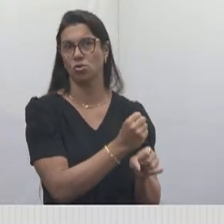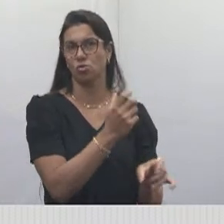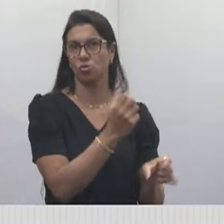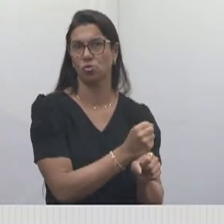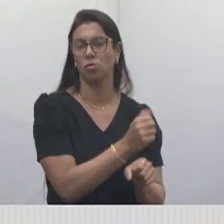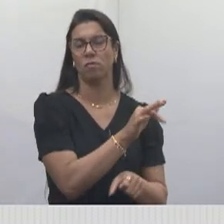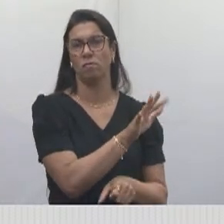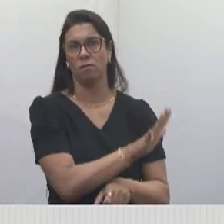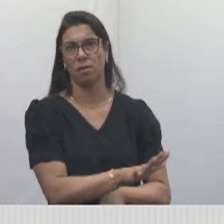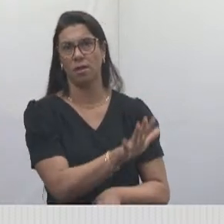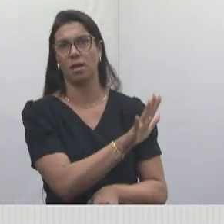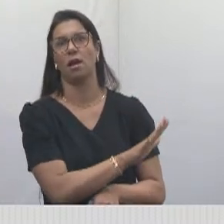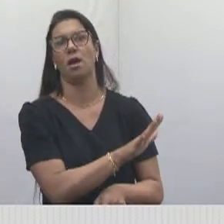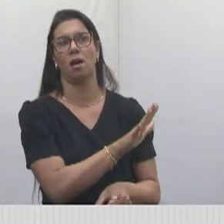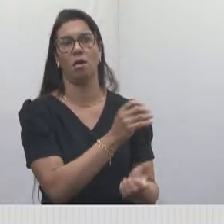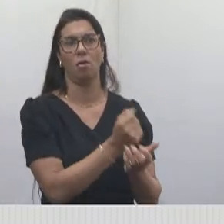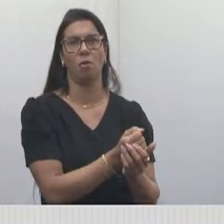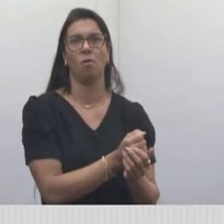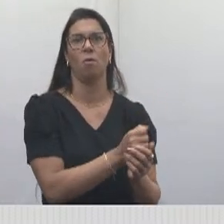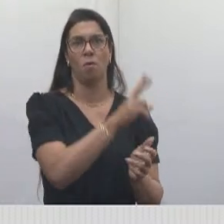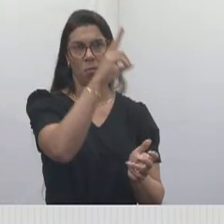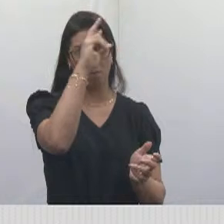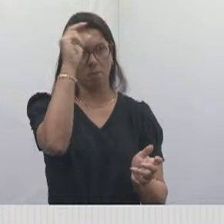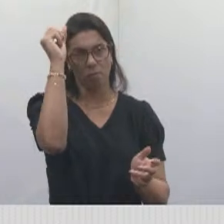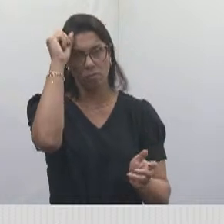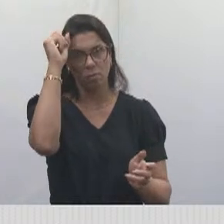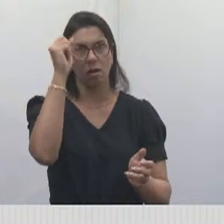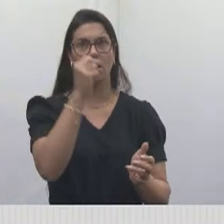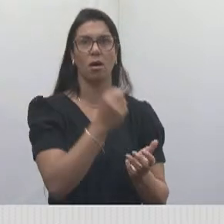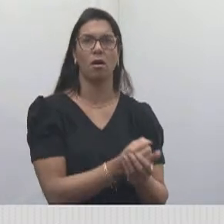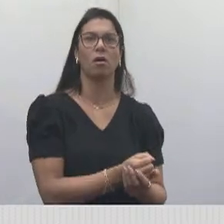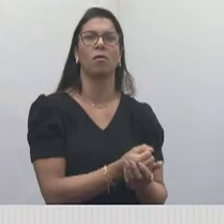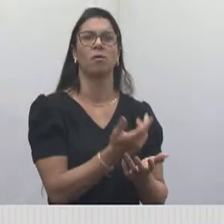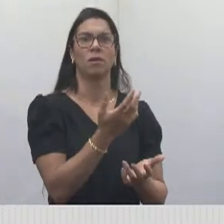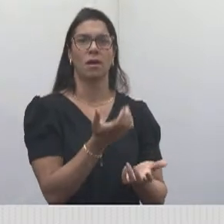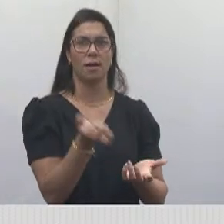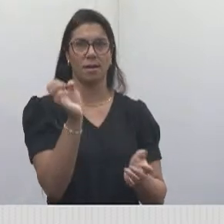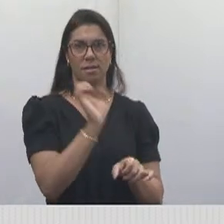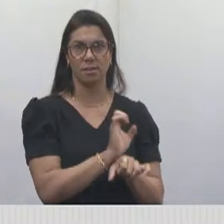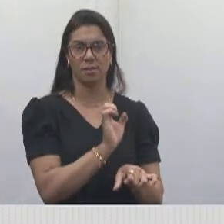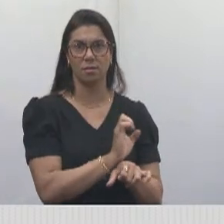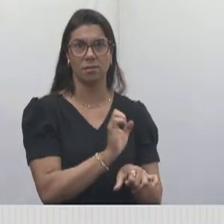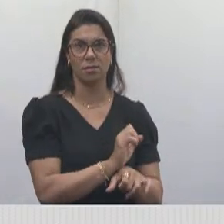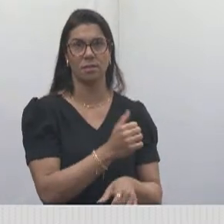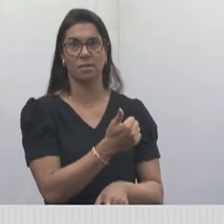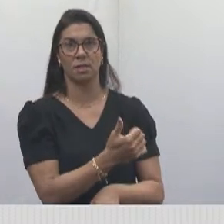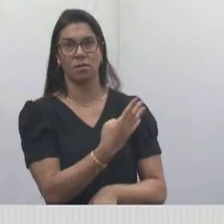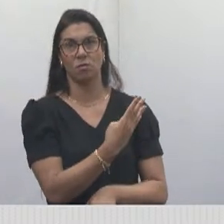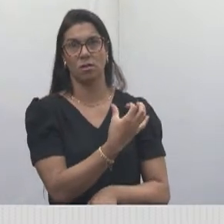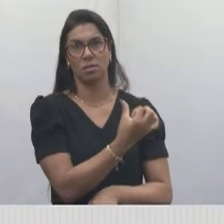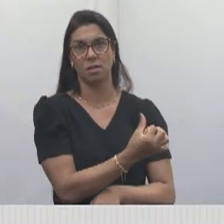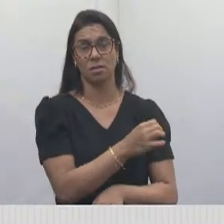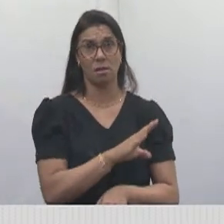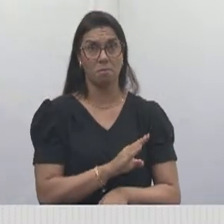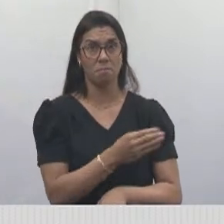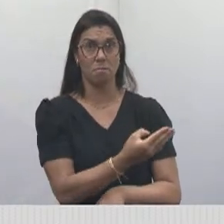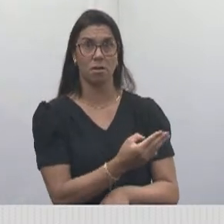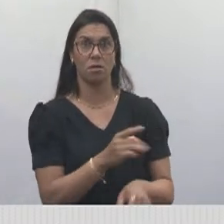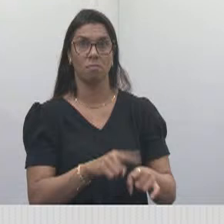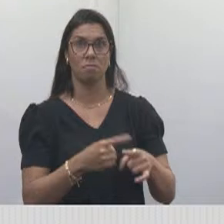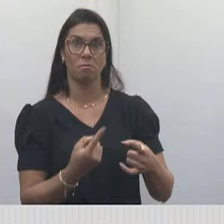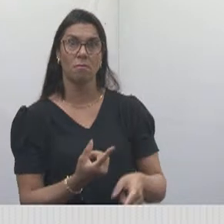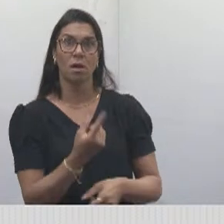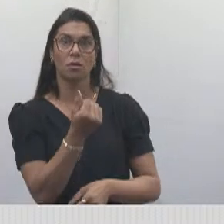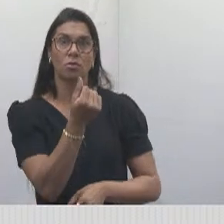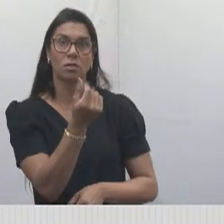e municipal, e repasse federal, representou 146 milhões. Mas o dinheiro do município que